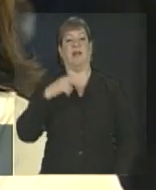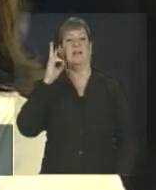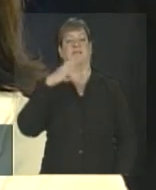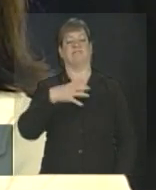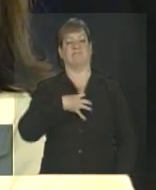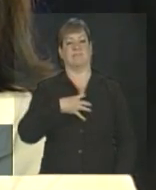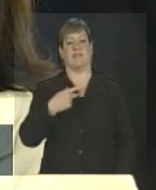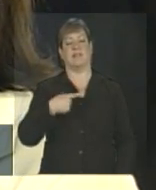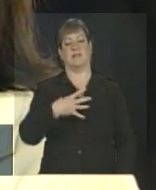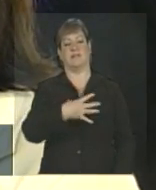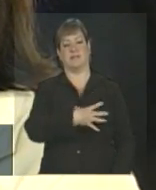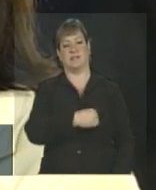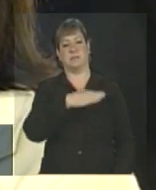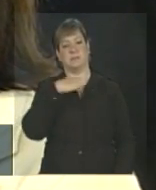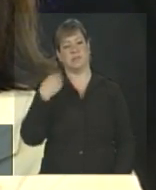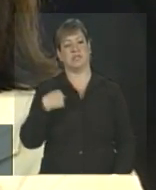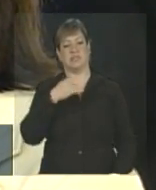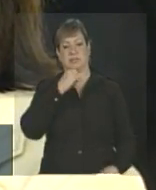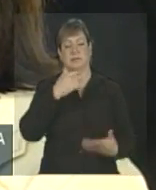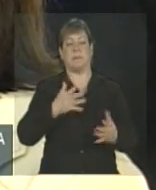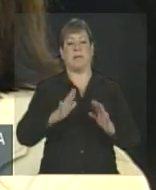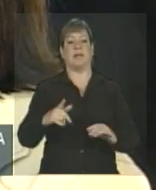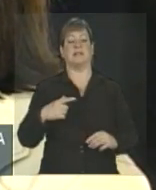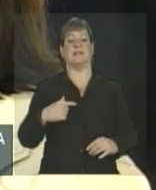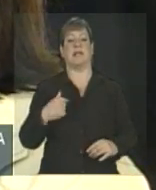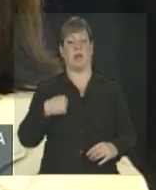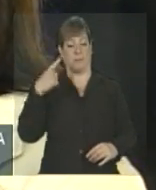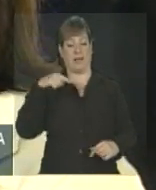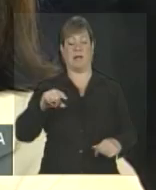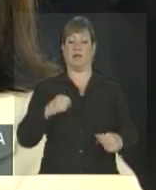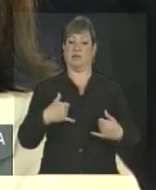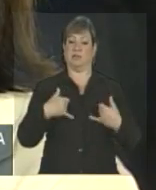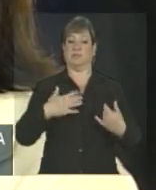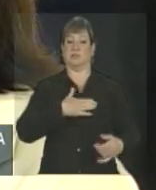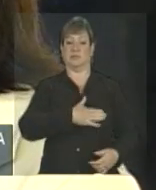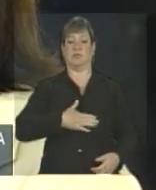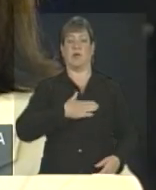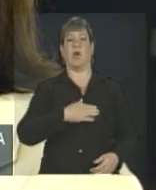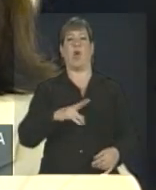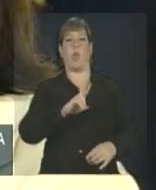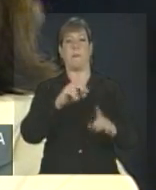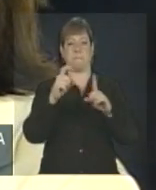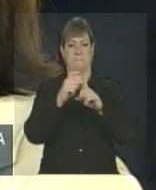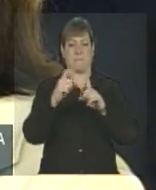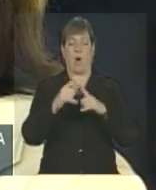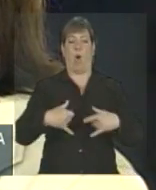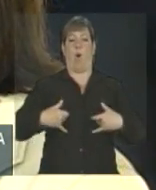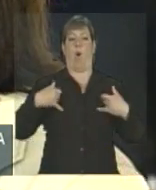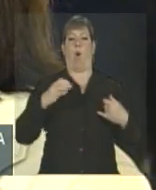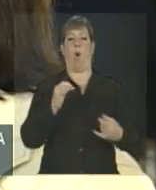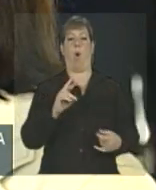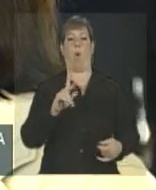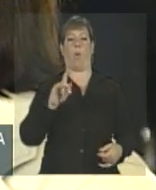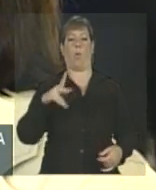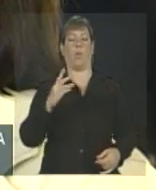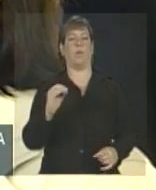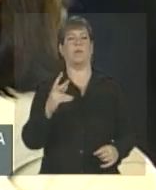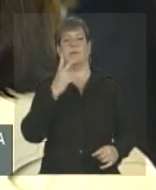Essas coisas, para mim, eu não chamo, não digo que são motivos de orgulho. A palavra orgulho, para mim, não é uma